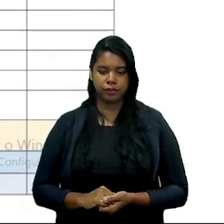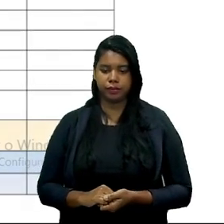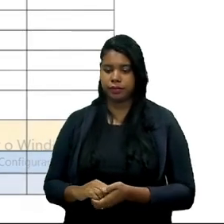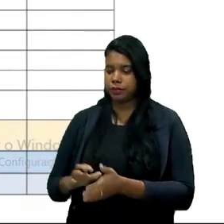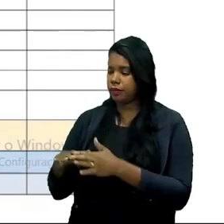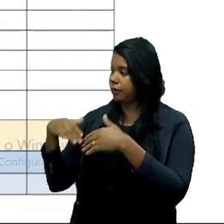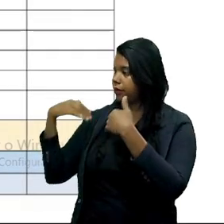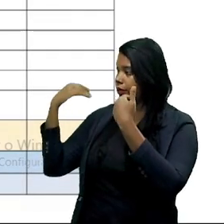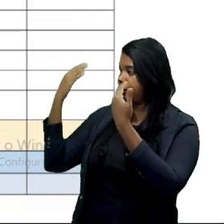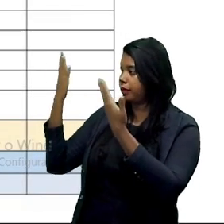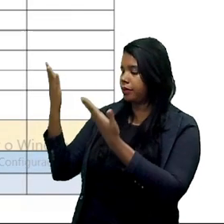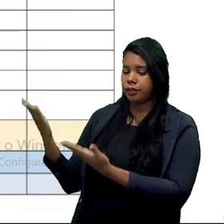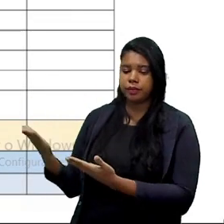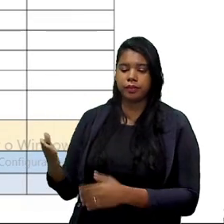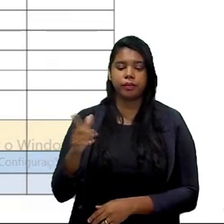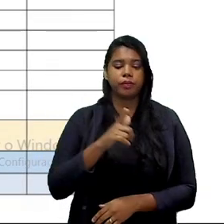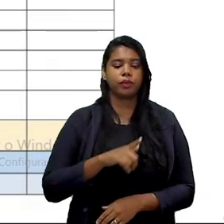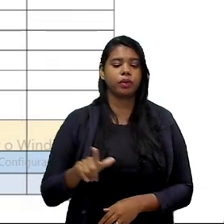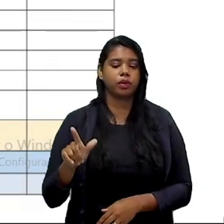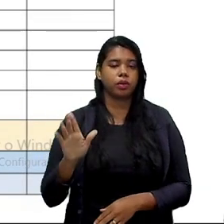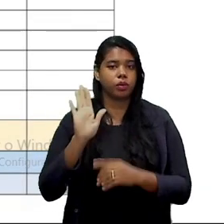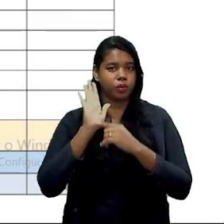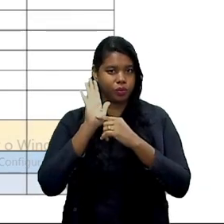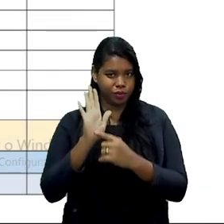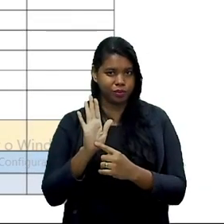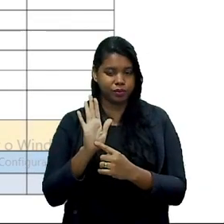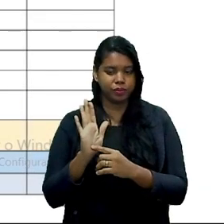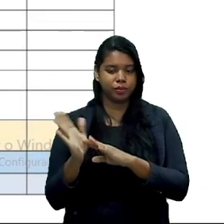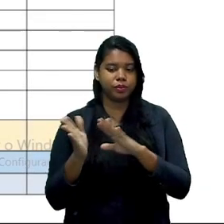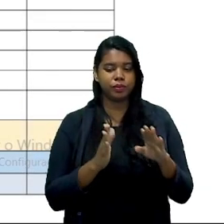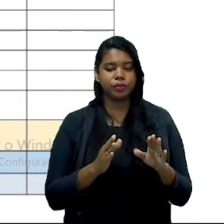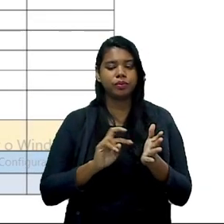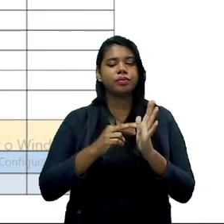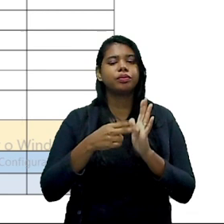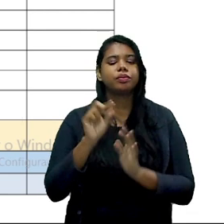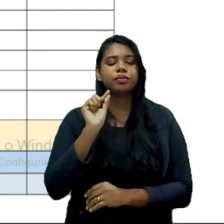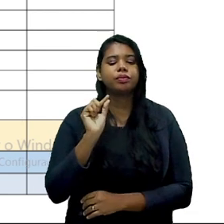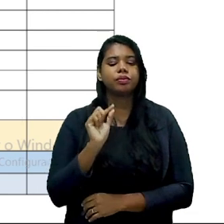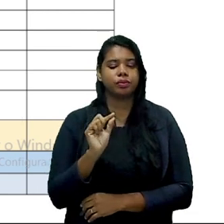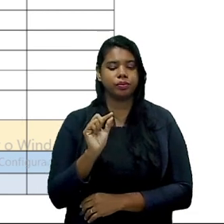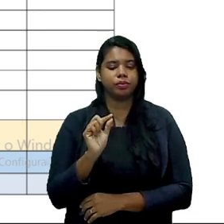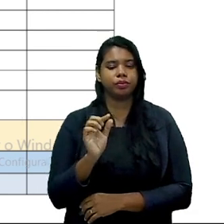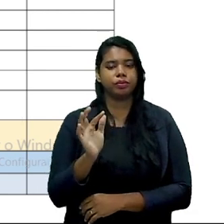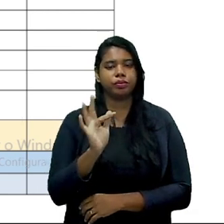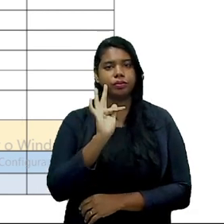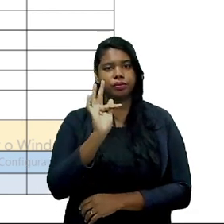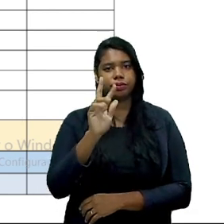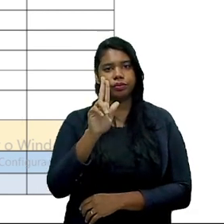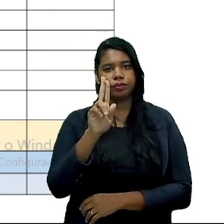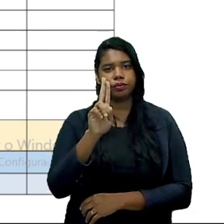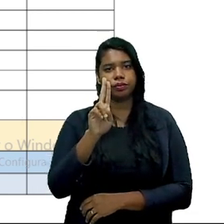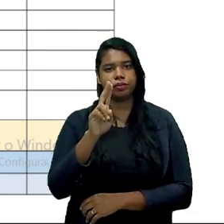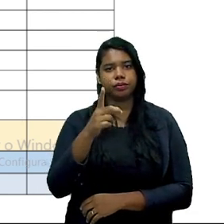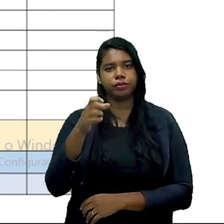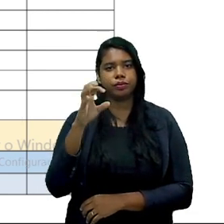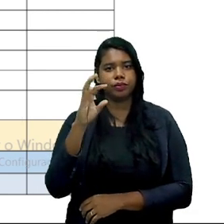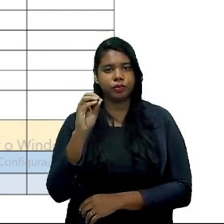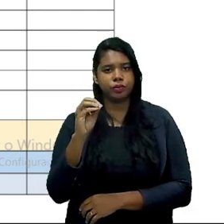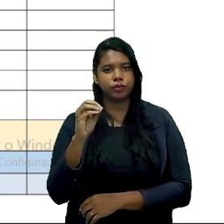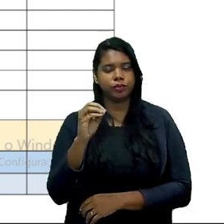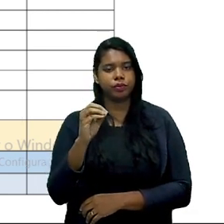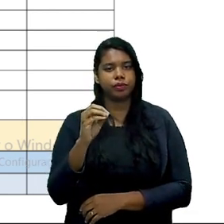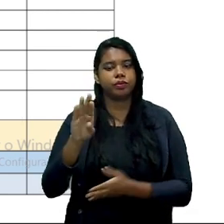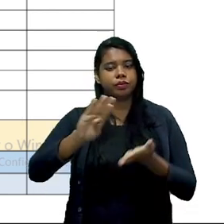Bom, agora o outro modelo é justamente o fluxo de caixa. O fluxo de caixa, se você observar, enquanto o caixa diário